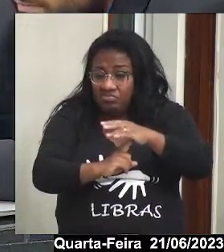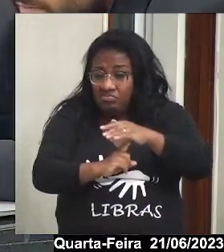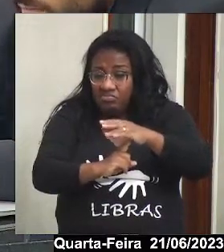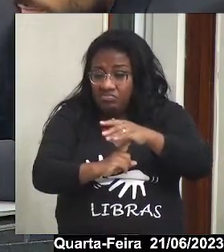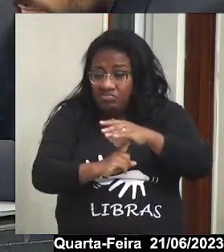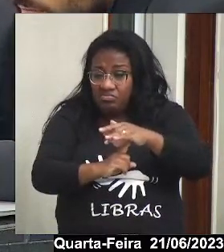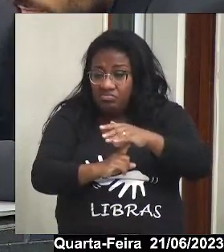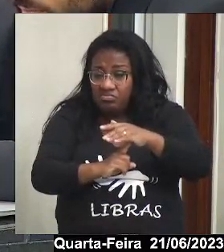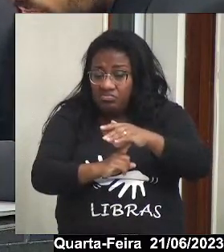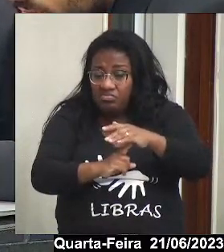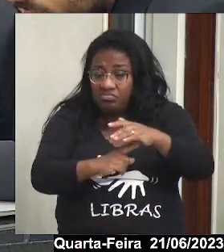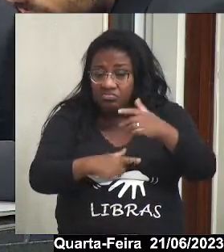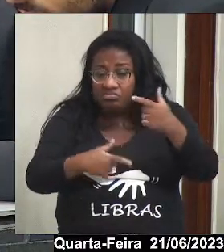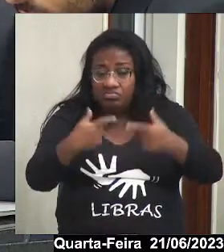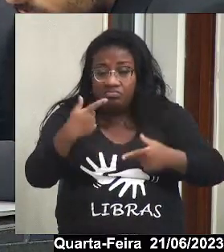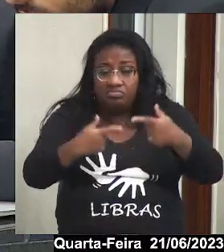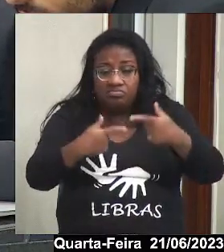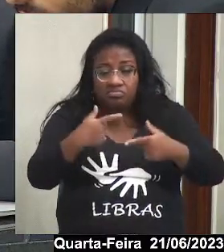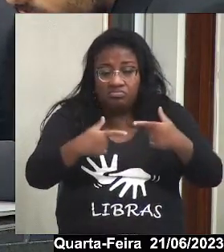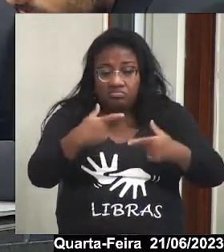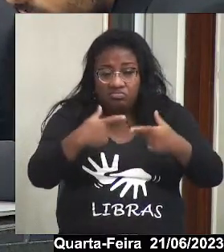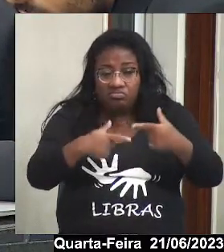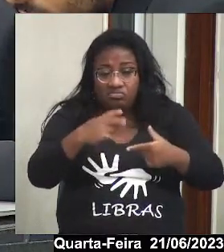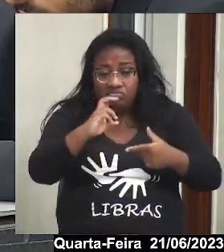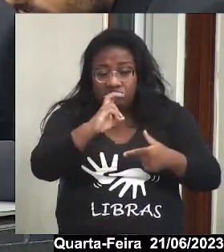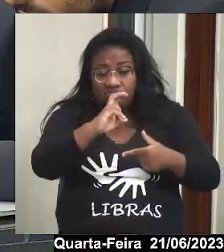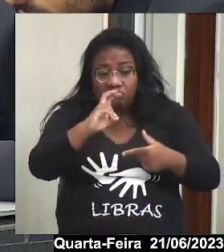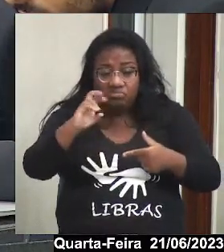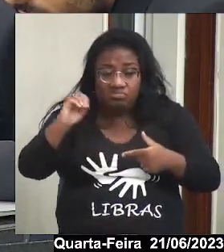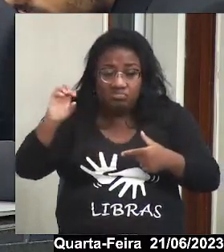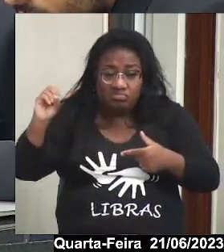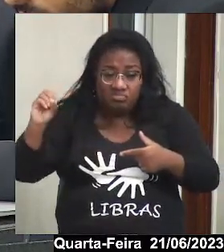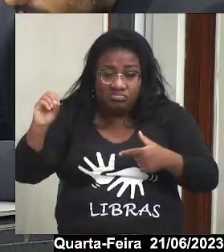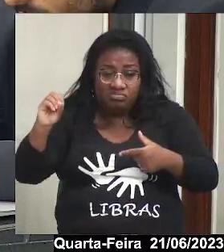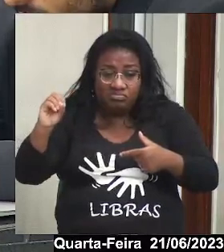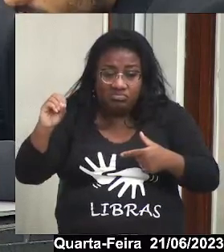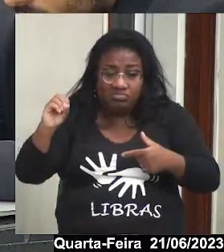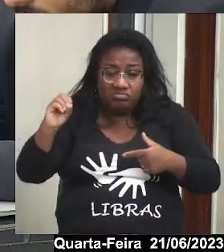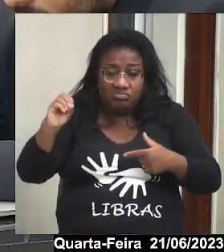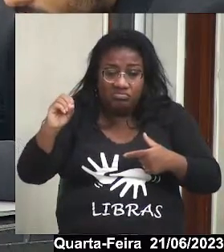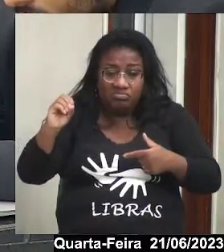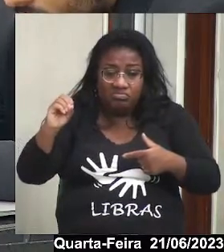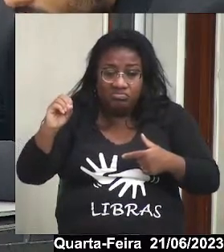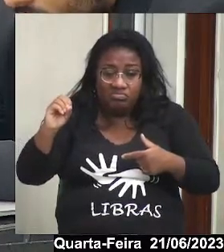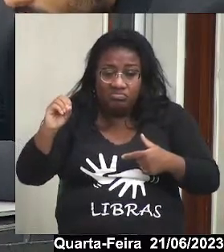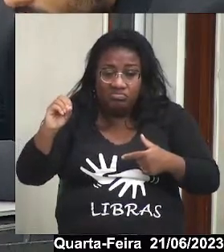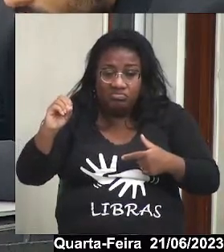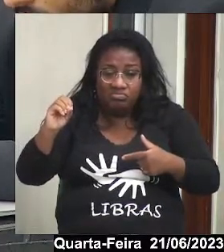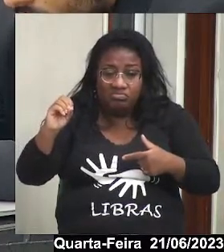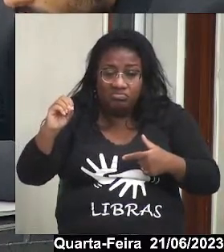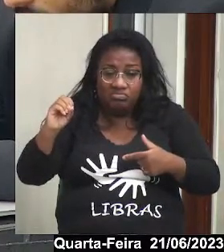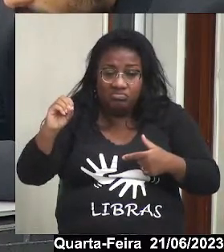dá para fazer uma discussão saudável com 500 pessoas, com cada um tendo uma opinião diferente?